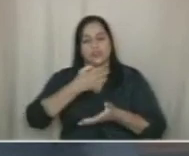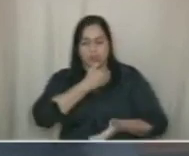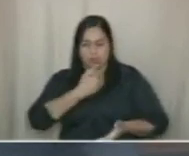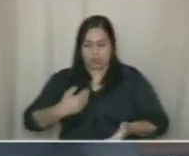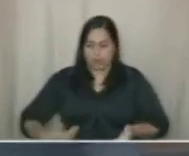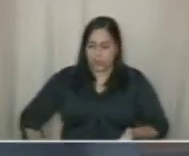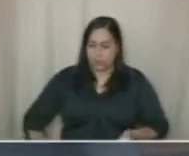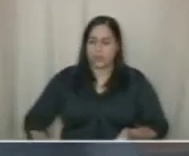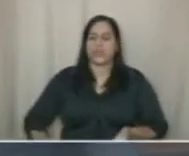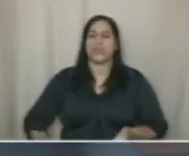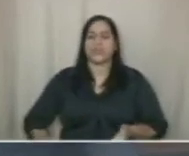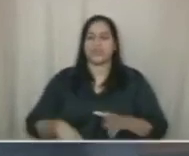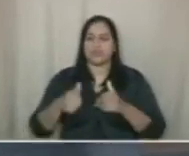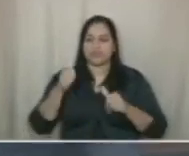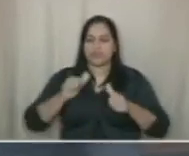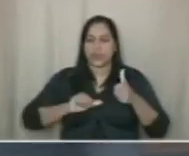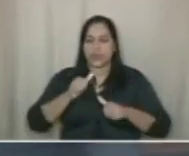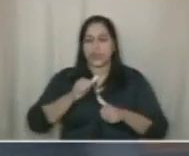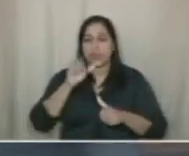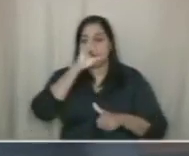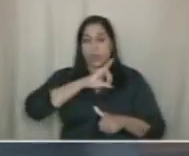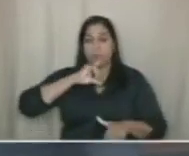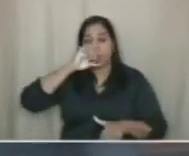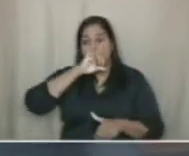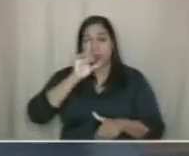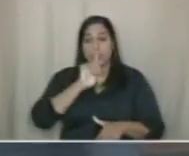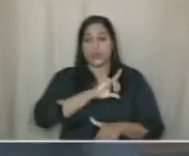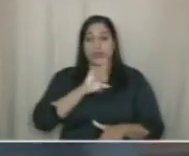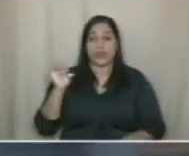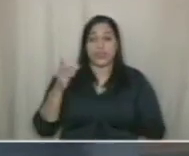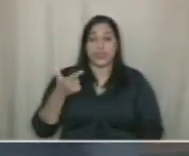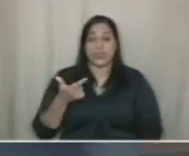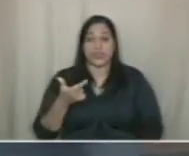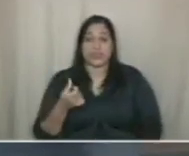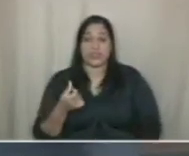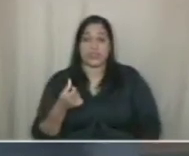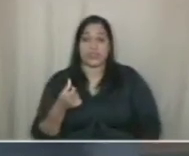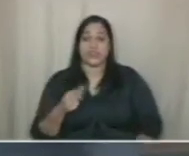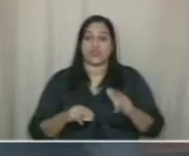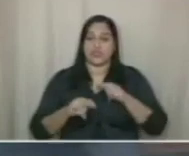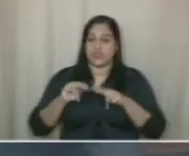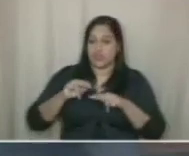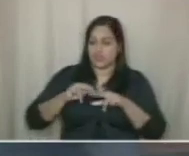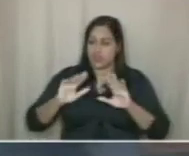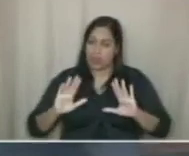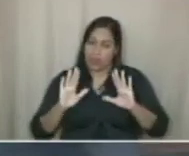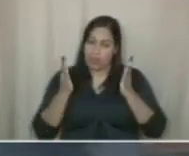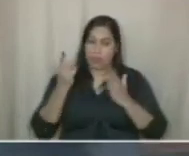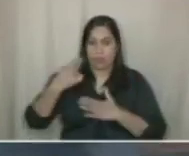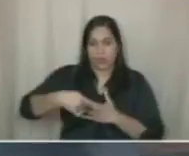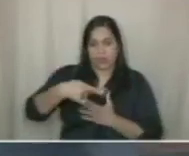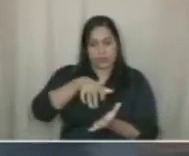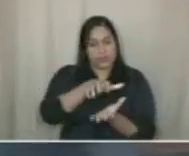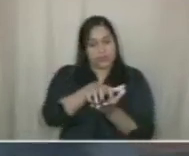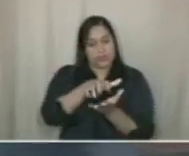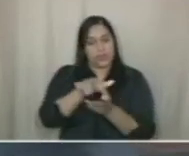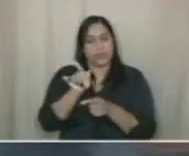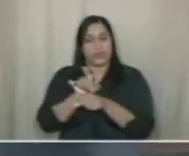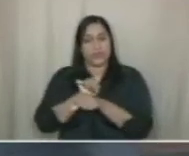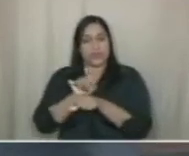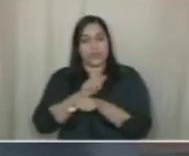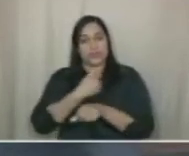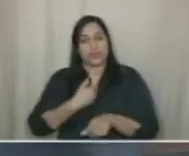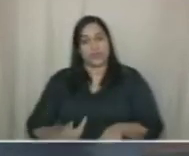então é com muita o último domingo dia 26/10 Junho comemoramos em Pernambuco o dia do gestor